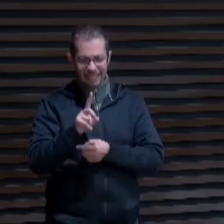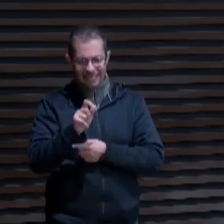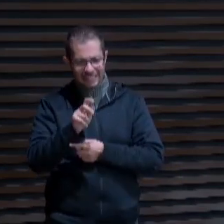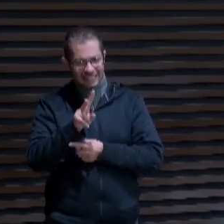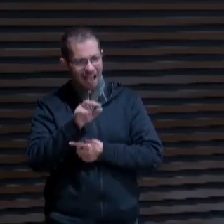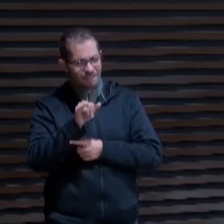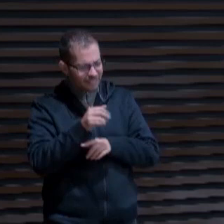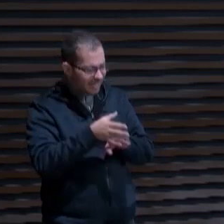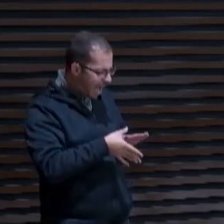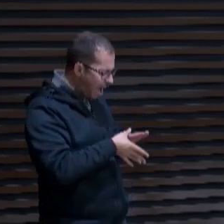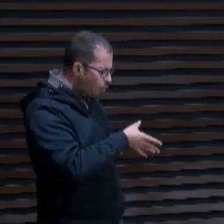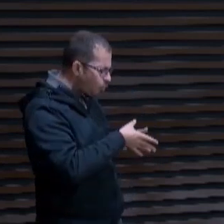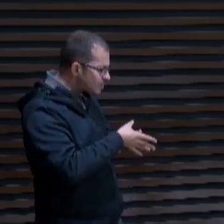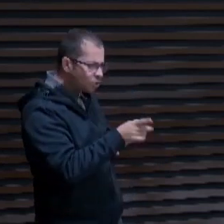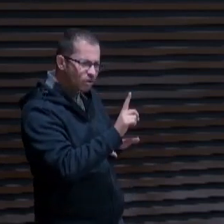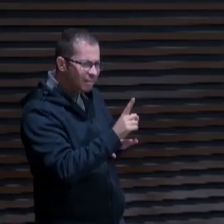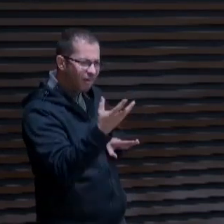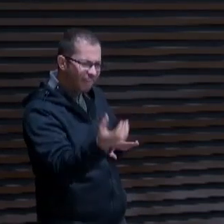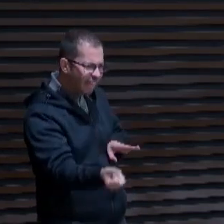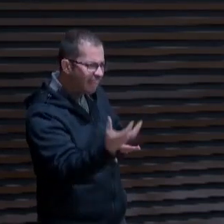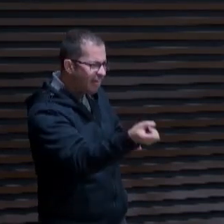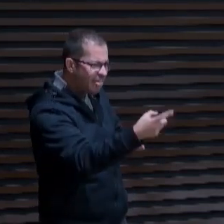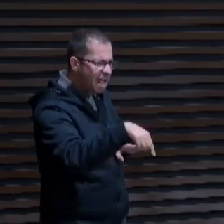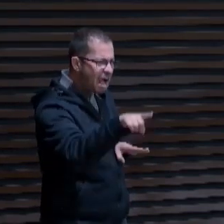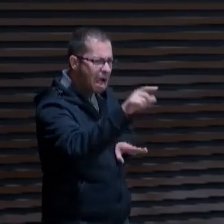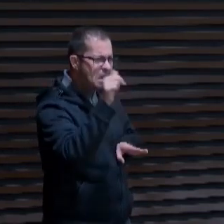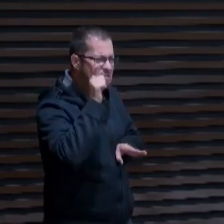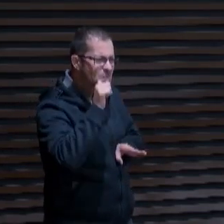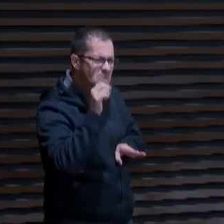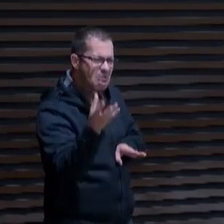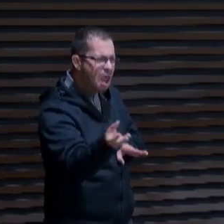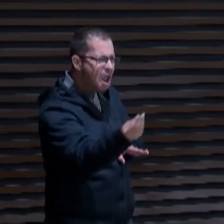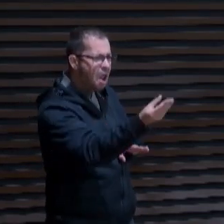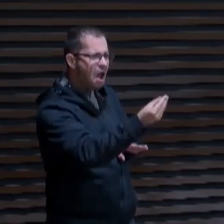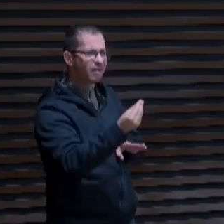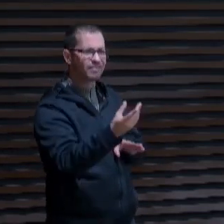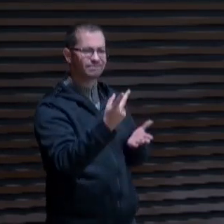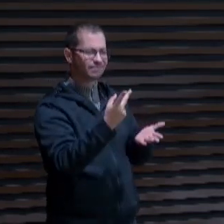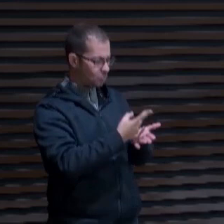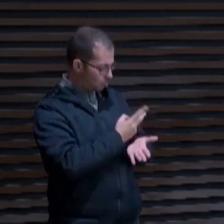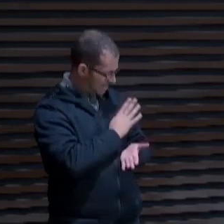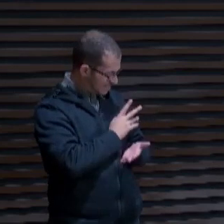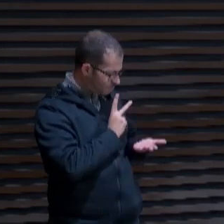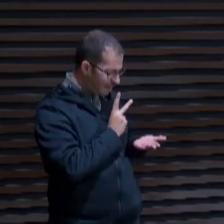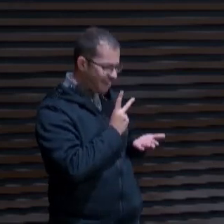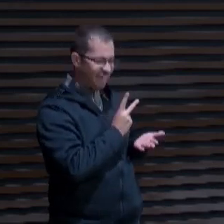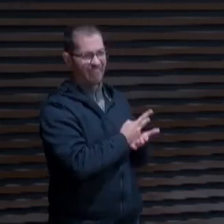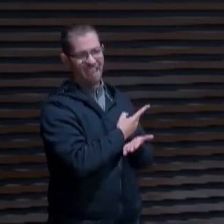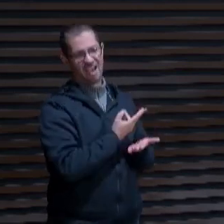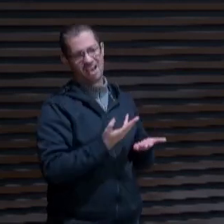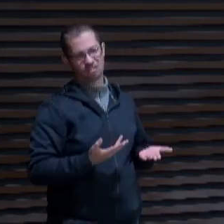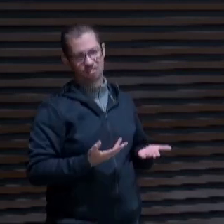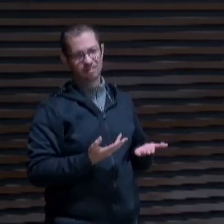mas para mudar o coração, só o Senhor Jesus Cristo. Não é porque meu filho, ele me ouviu falar desde pequeno que ele